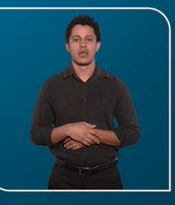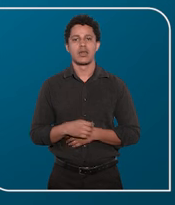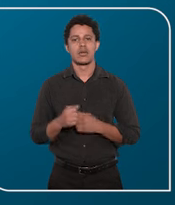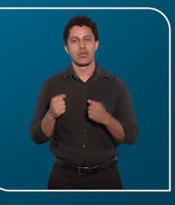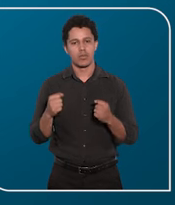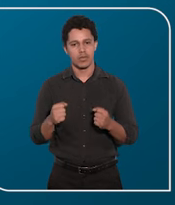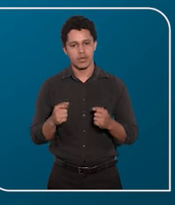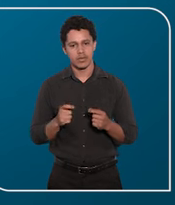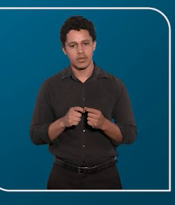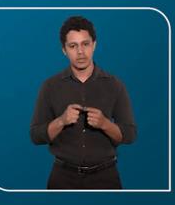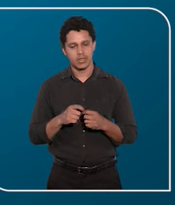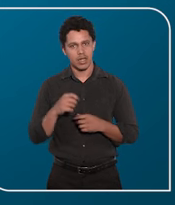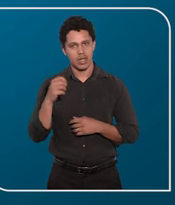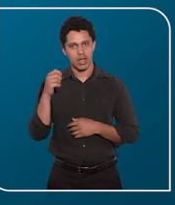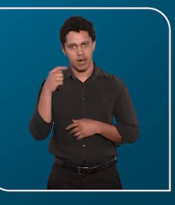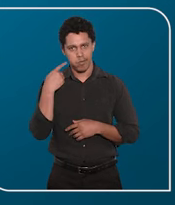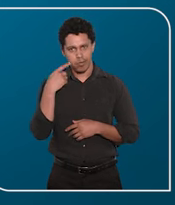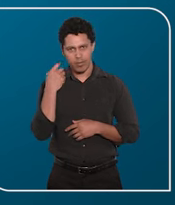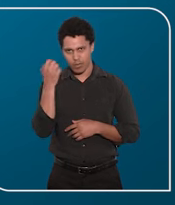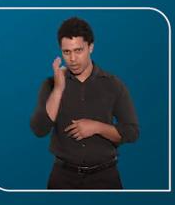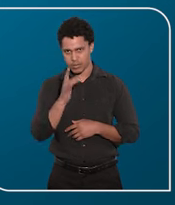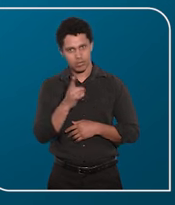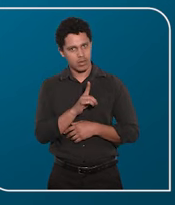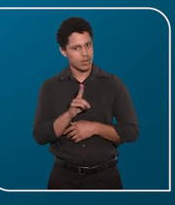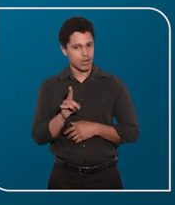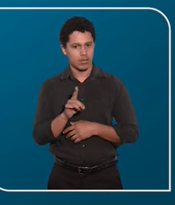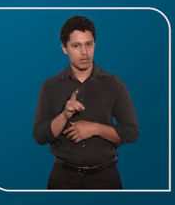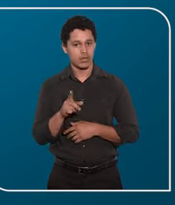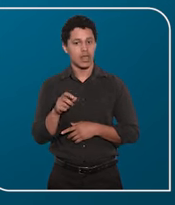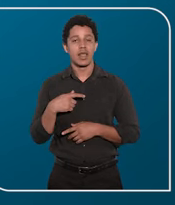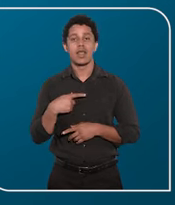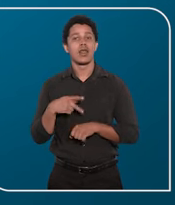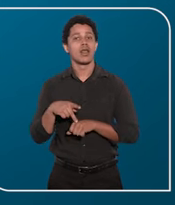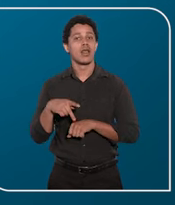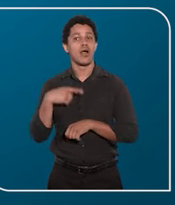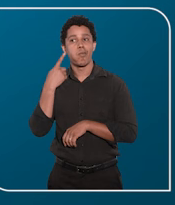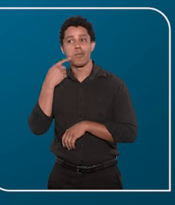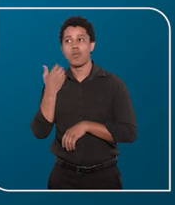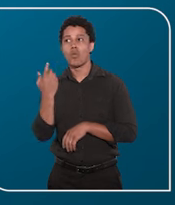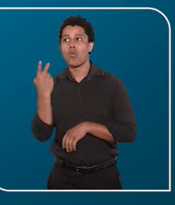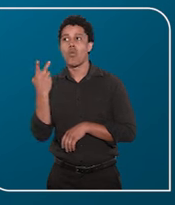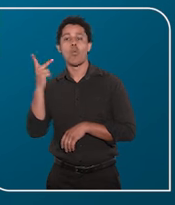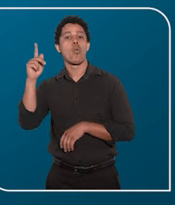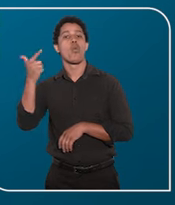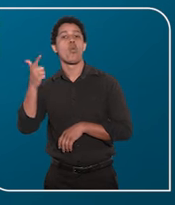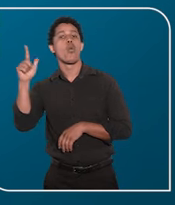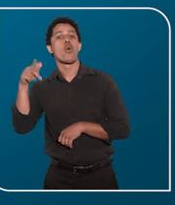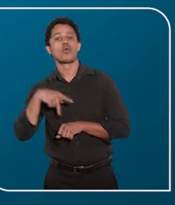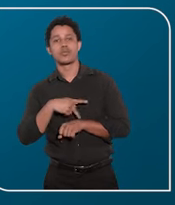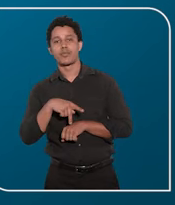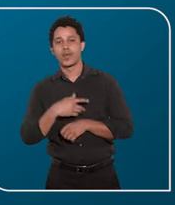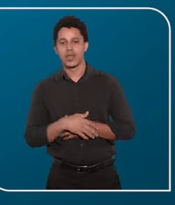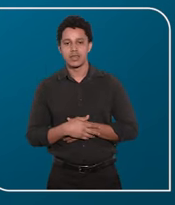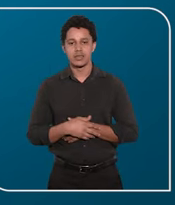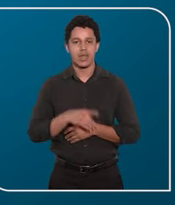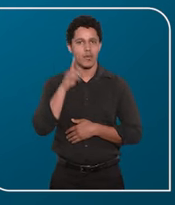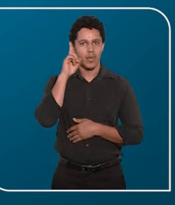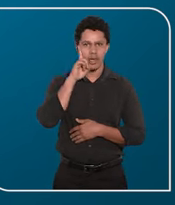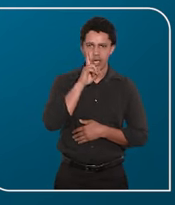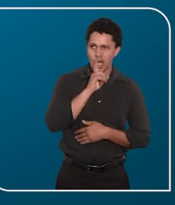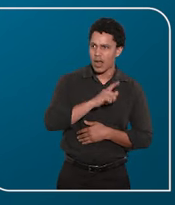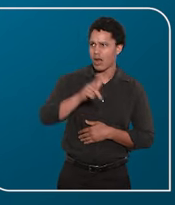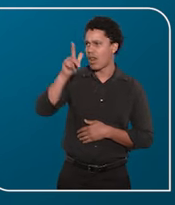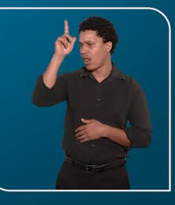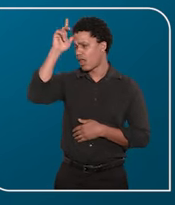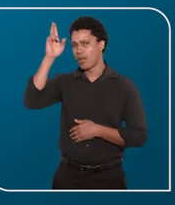no Brasil? Não. O fato de simplesmente de ser advogado estrangeiro, eu sou advogado americano, inglês, alemão, eu posso